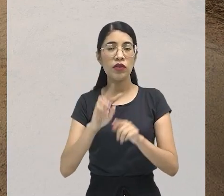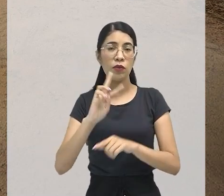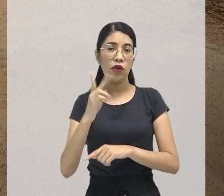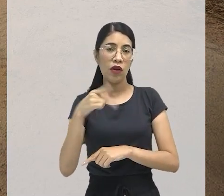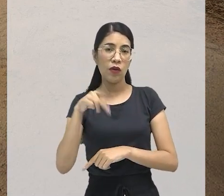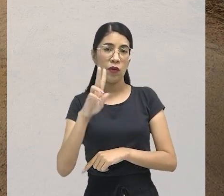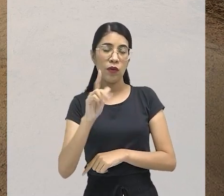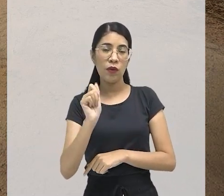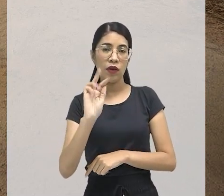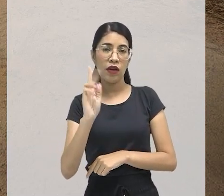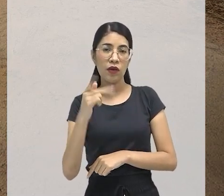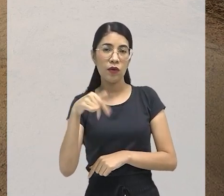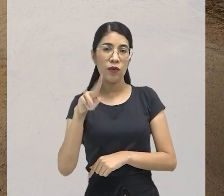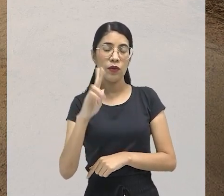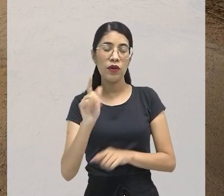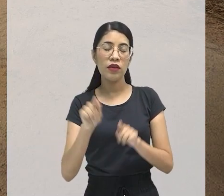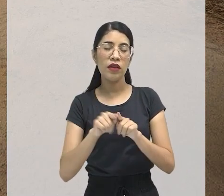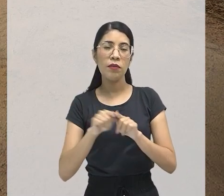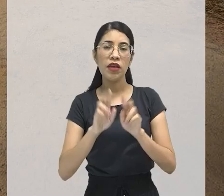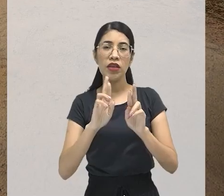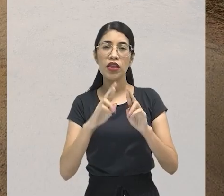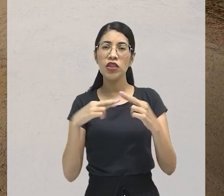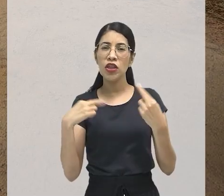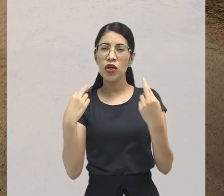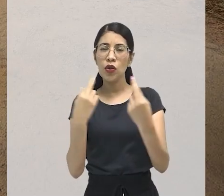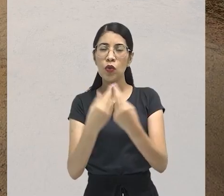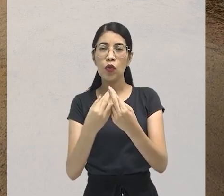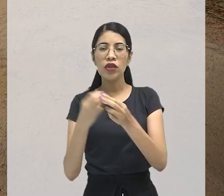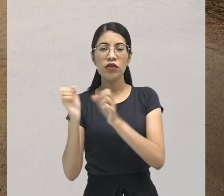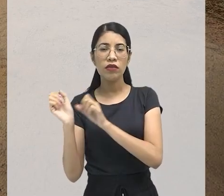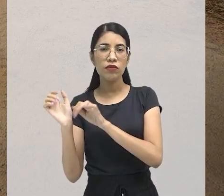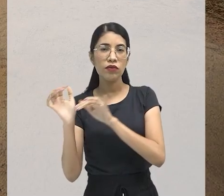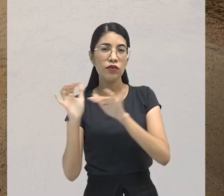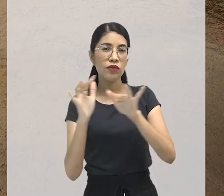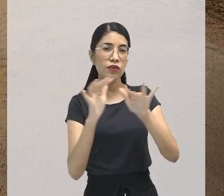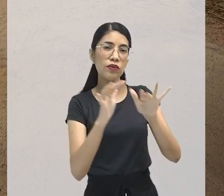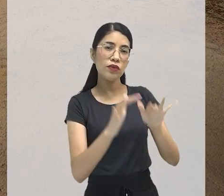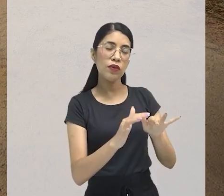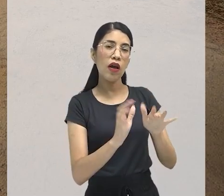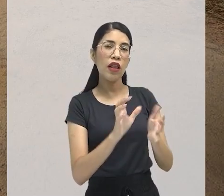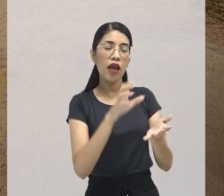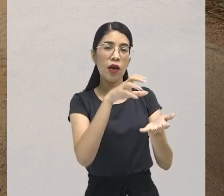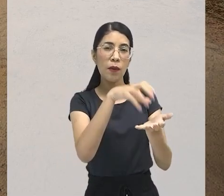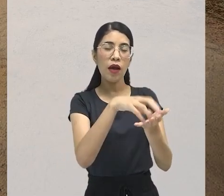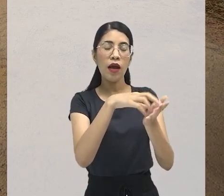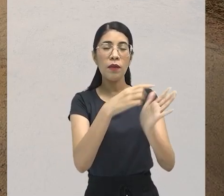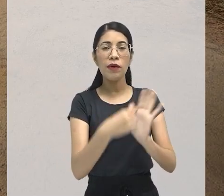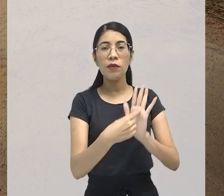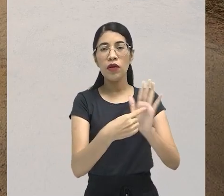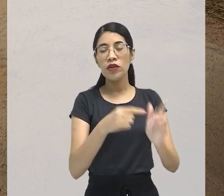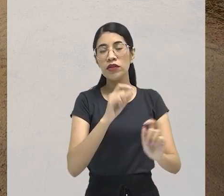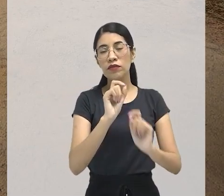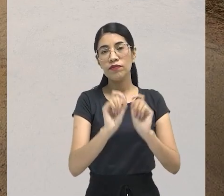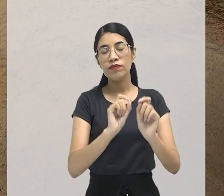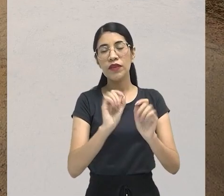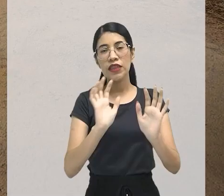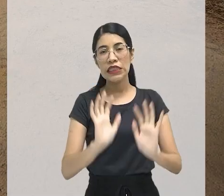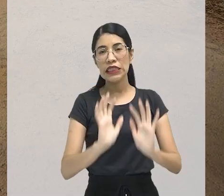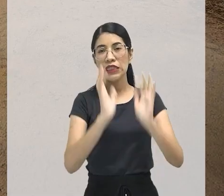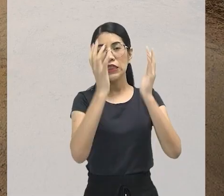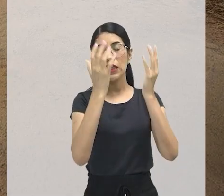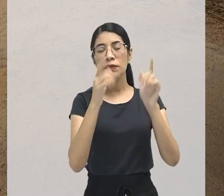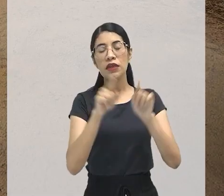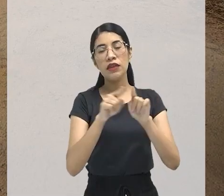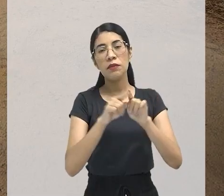eles fazem, né, uma reunião de todas as tribos do Alto Xingu para demonstrarem ali, né, para